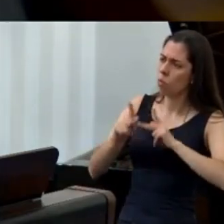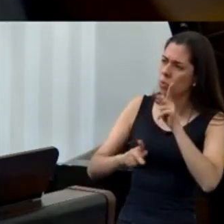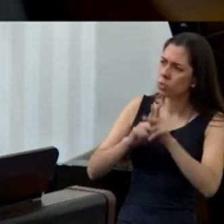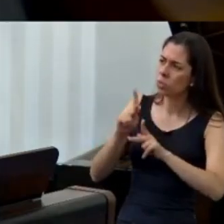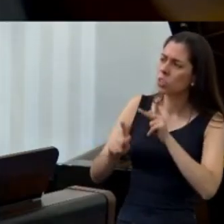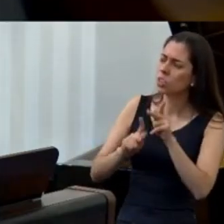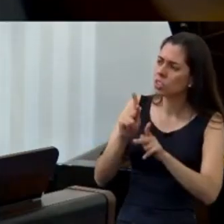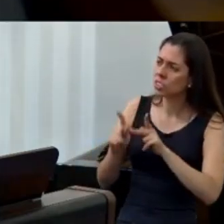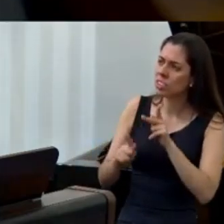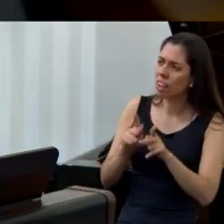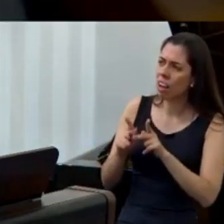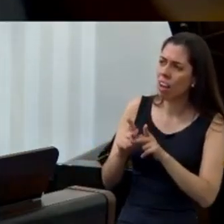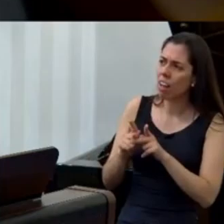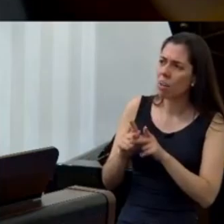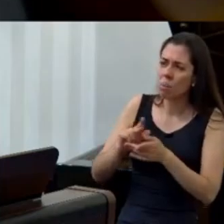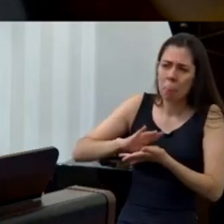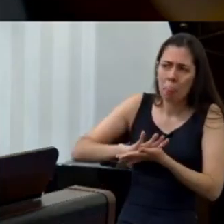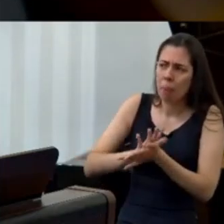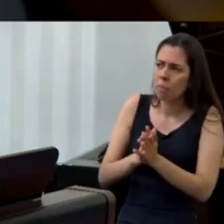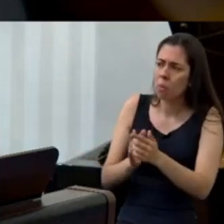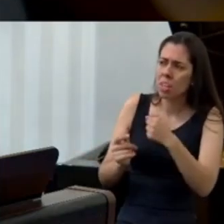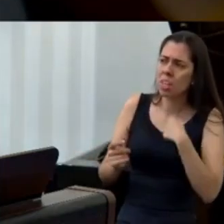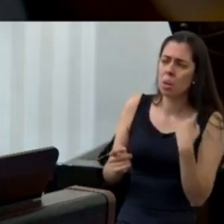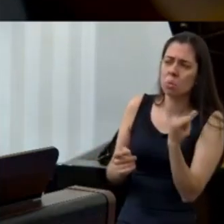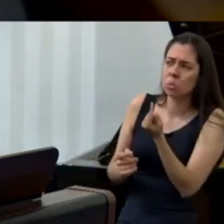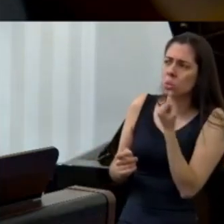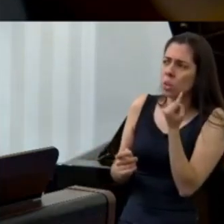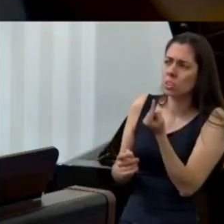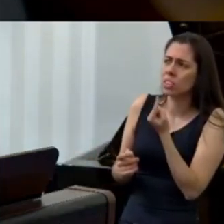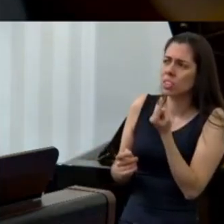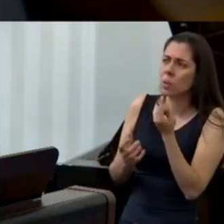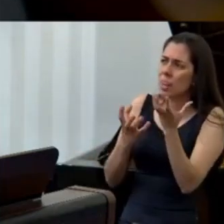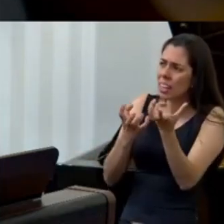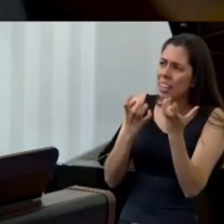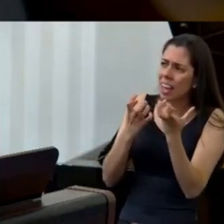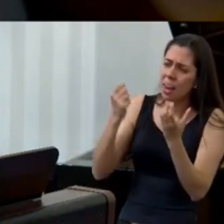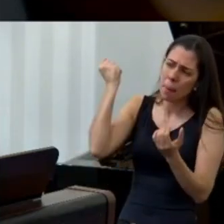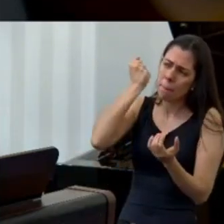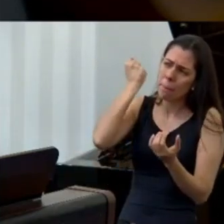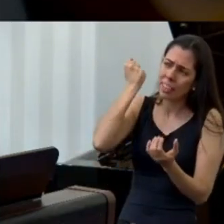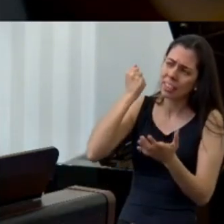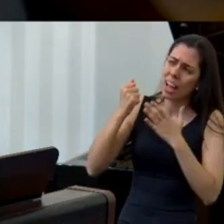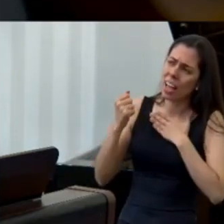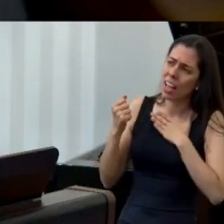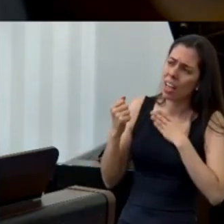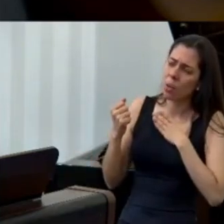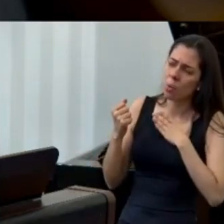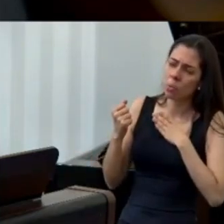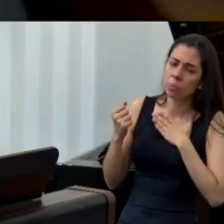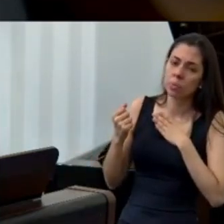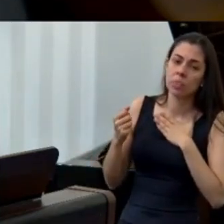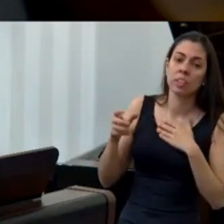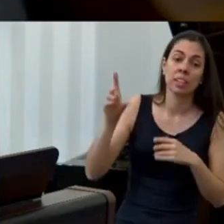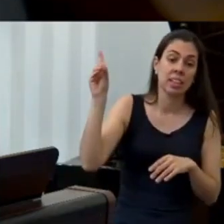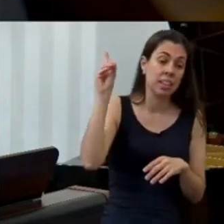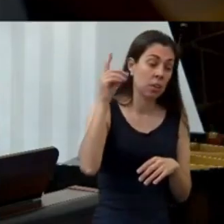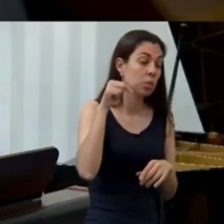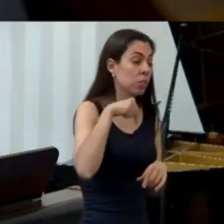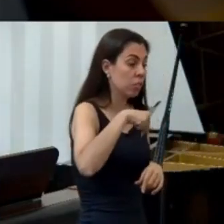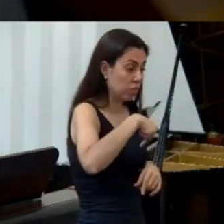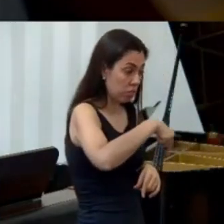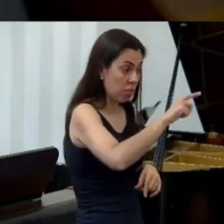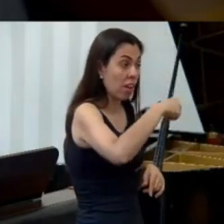e procuram tirar-me a vida. Disse-lhe o Senhor, vai, volta ao teu caminho para o